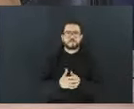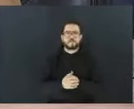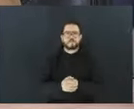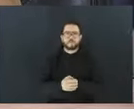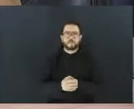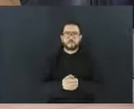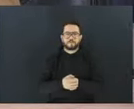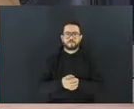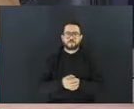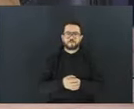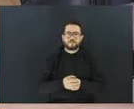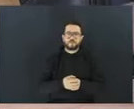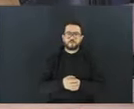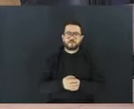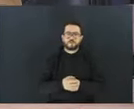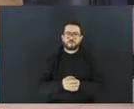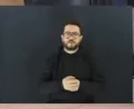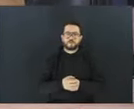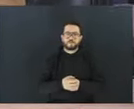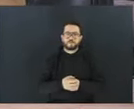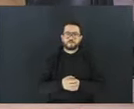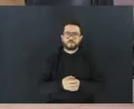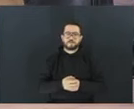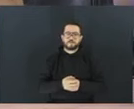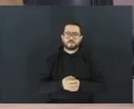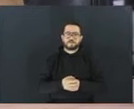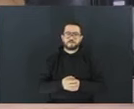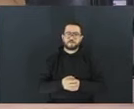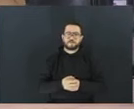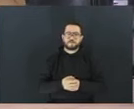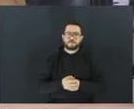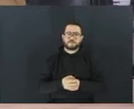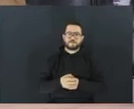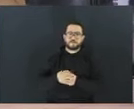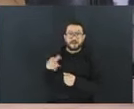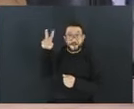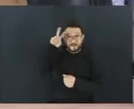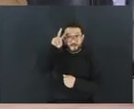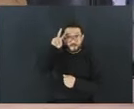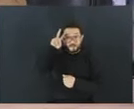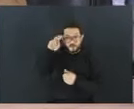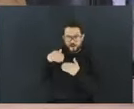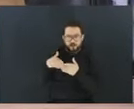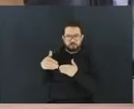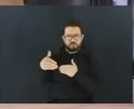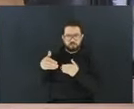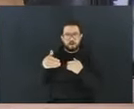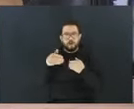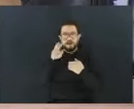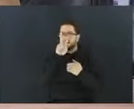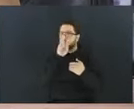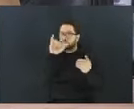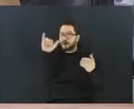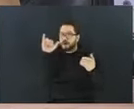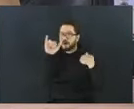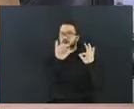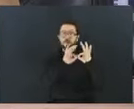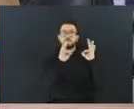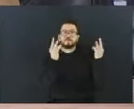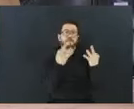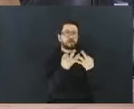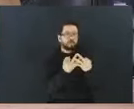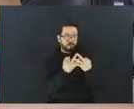Nós temos agora, coincidentemente, eu marquei para segunda-feira às 14 horas, eu vou receber uma família com